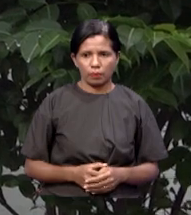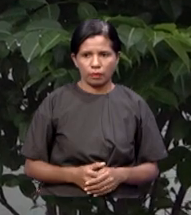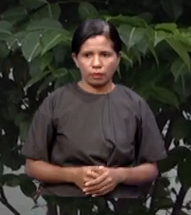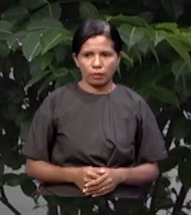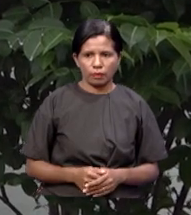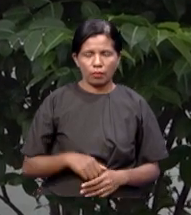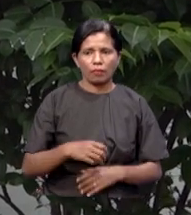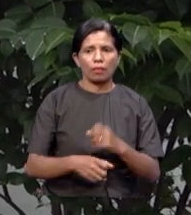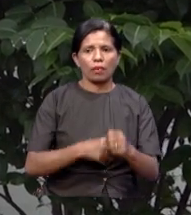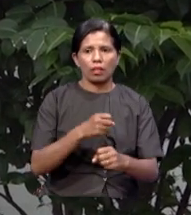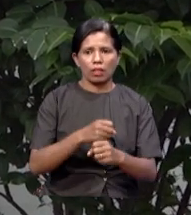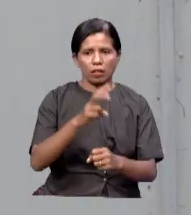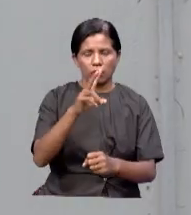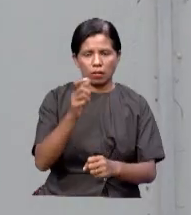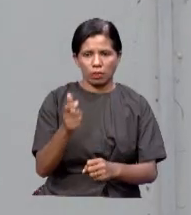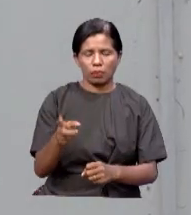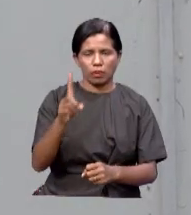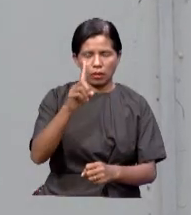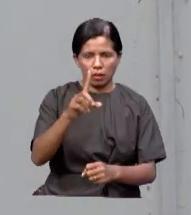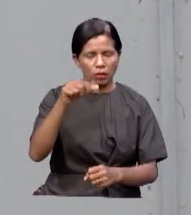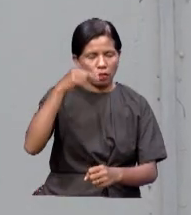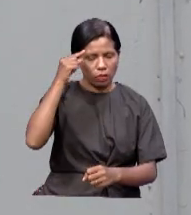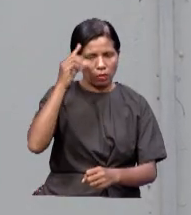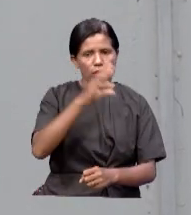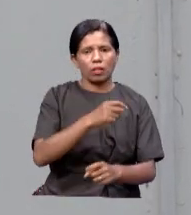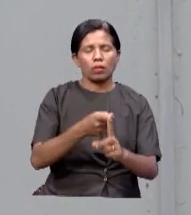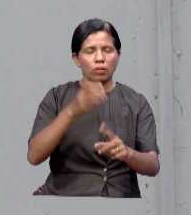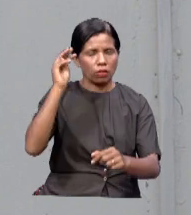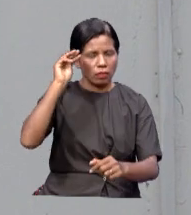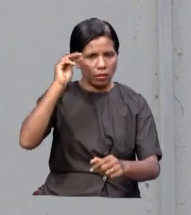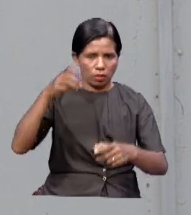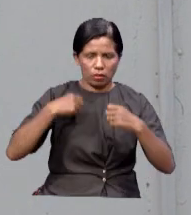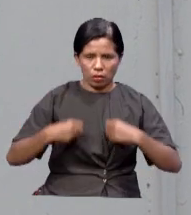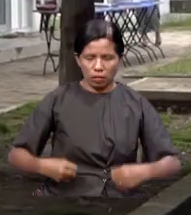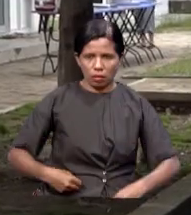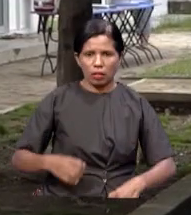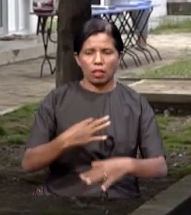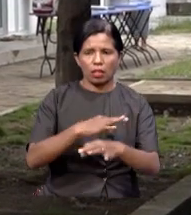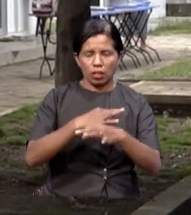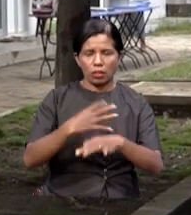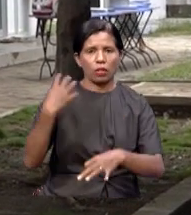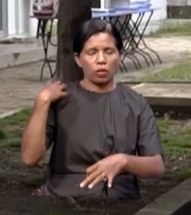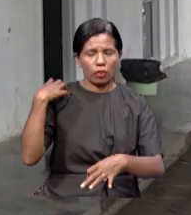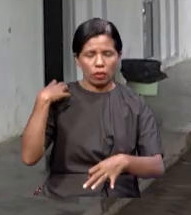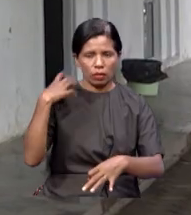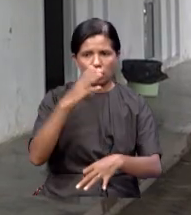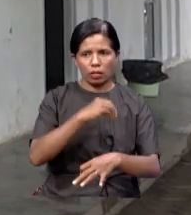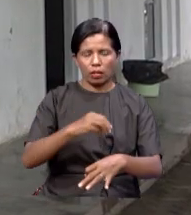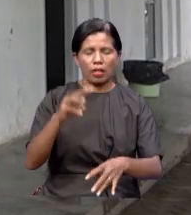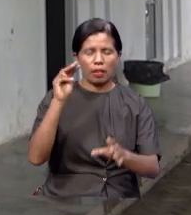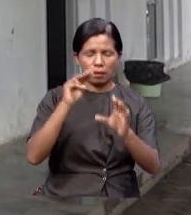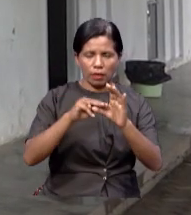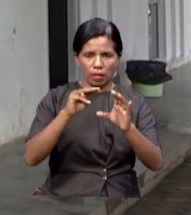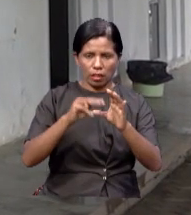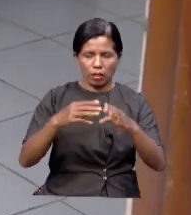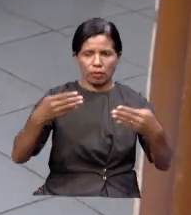E a Tina Rihurua Ronolo Recem Ida, governo, lihus Ministério da Saúde, reabilita edifício ex-mercado fronteira